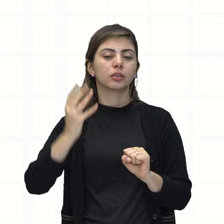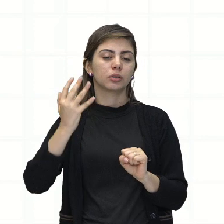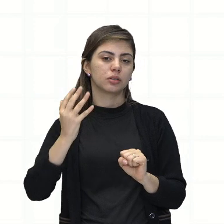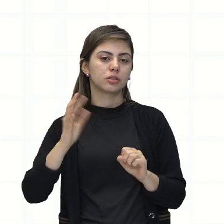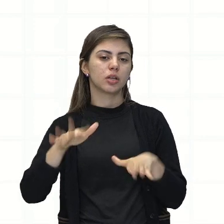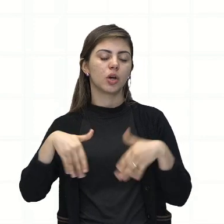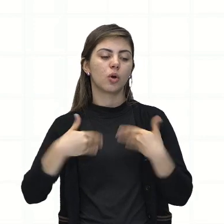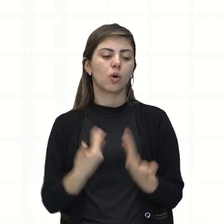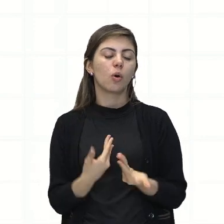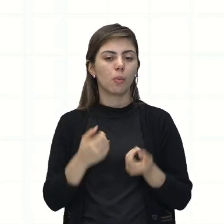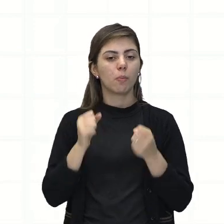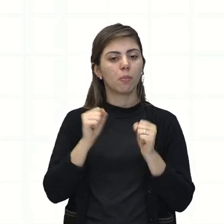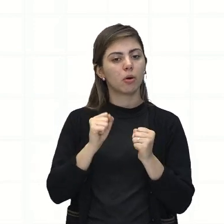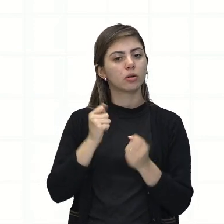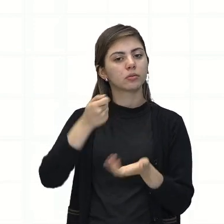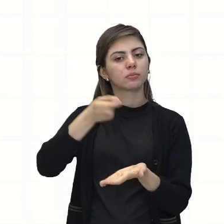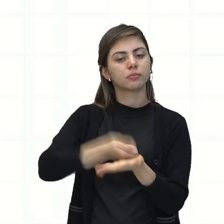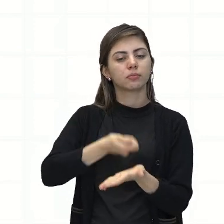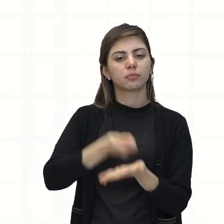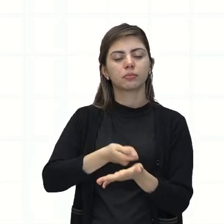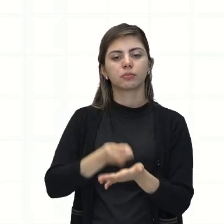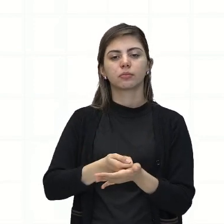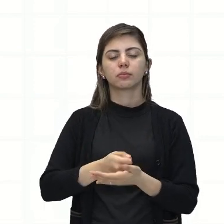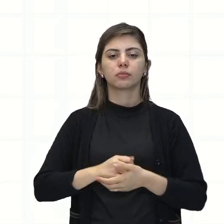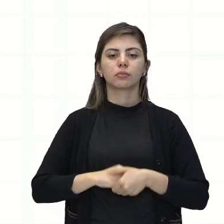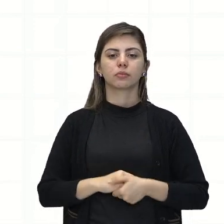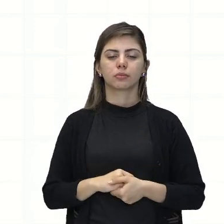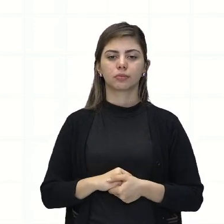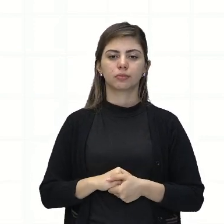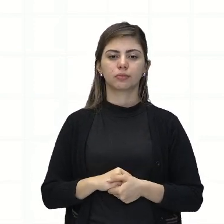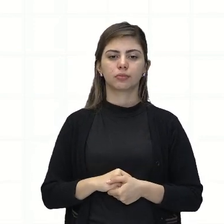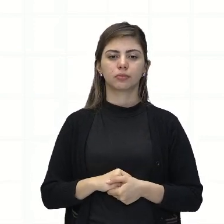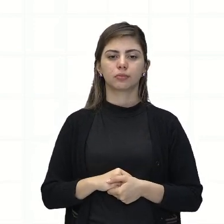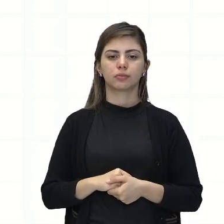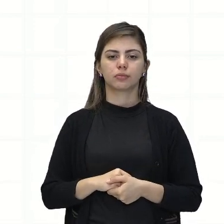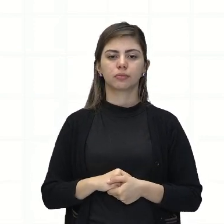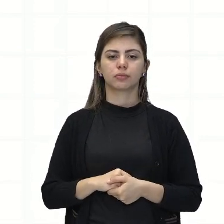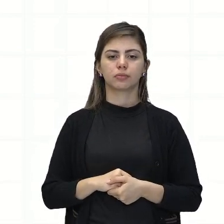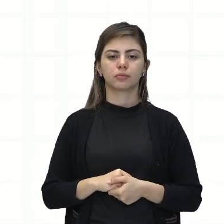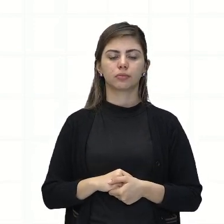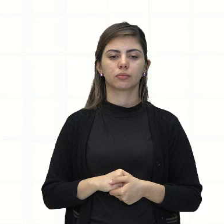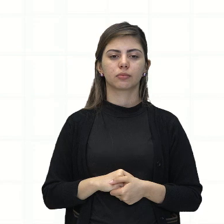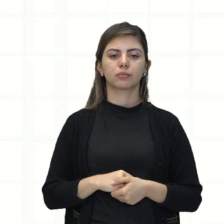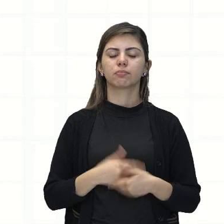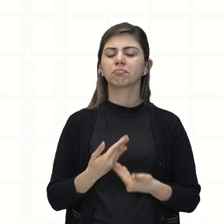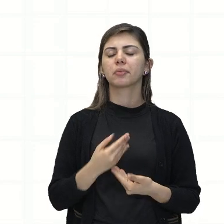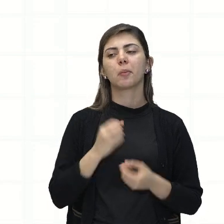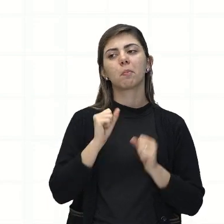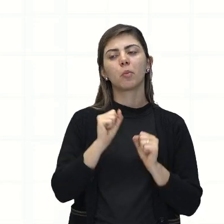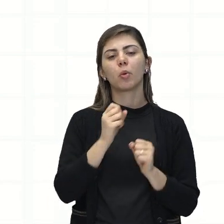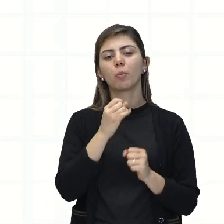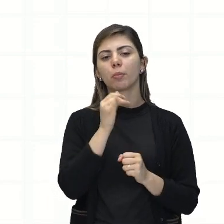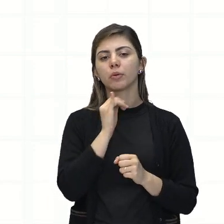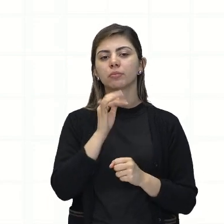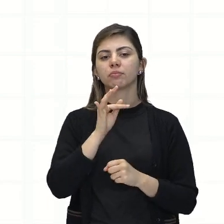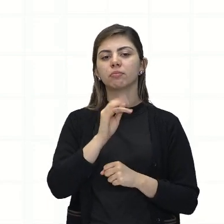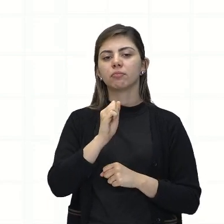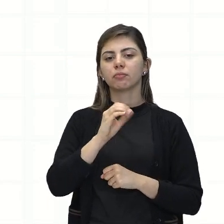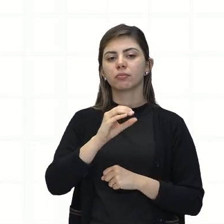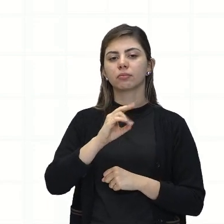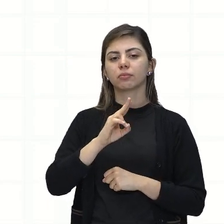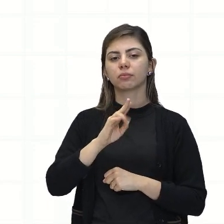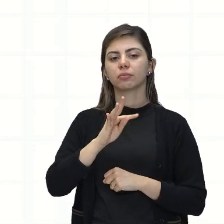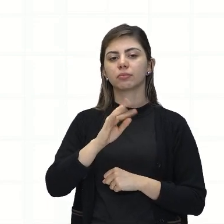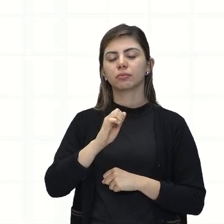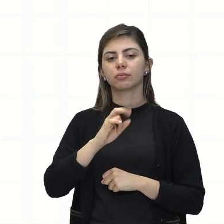ele pode ser um mutualismo do tipo obrigatório, né? O facultativo, o próprio nome diz,